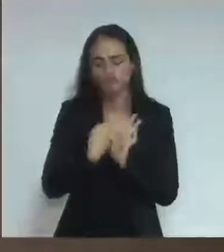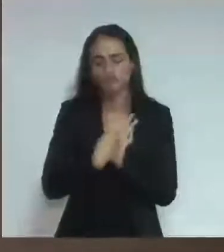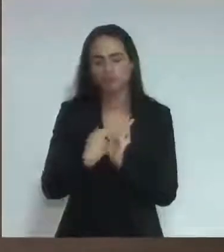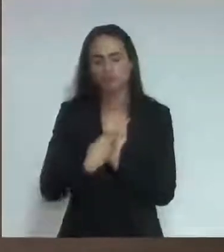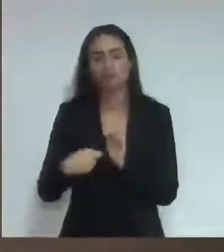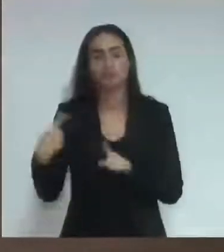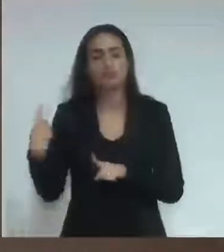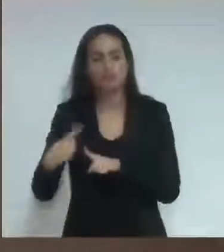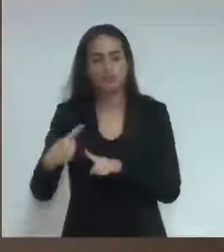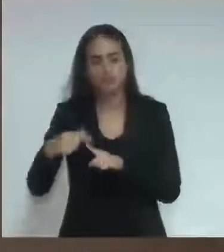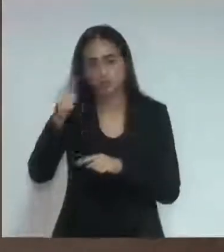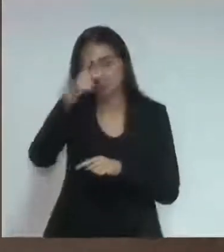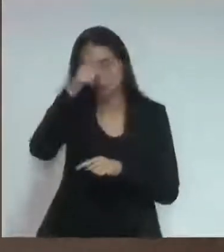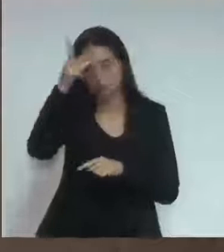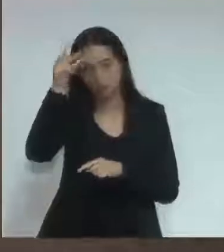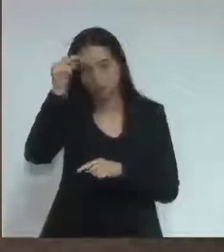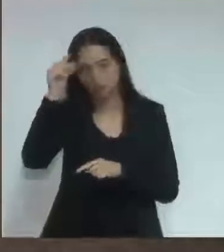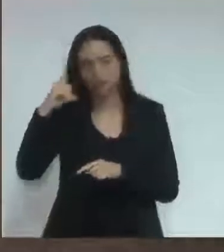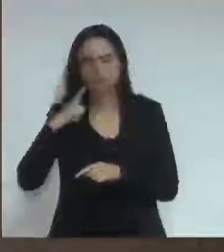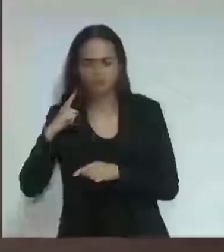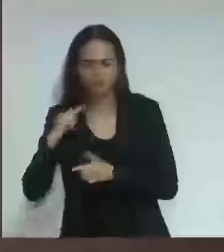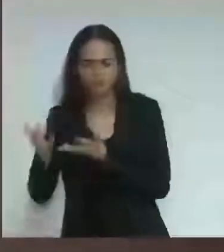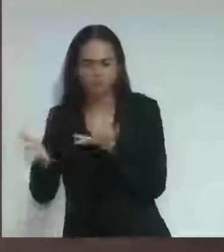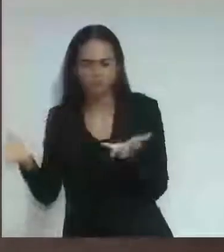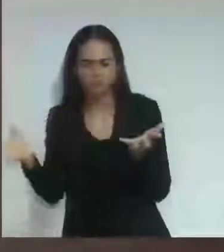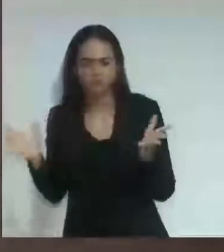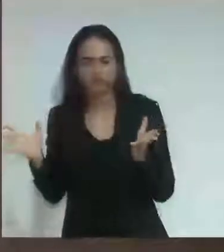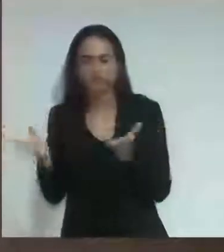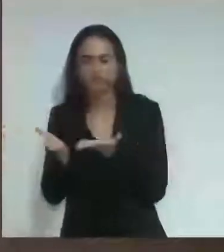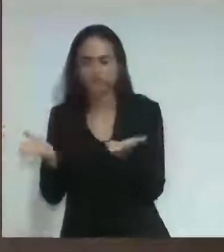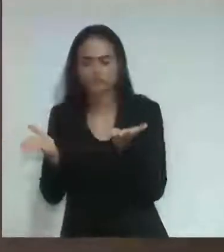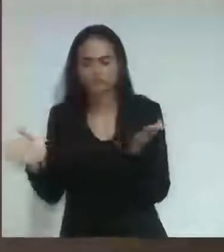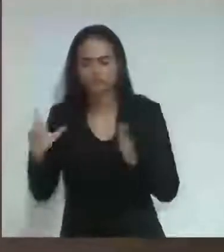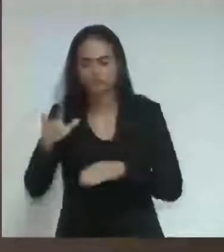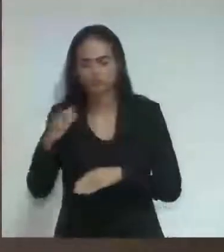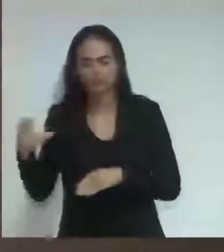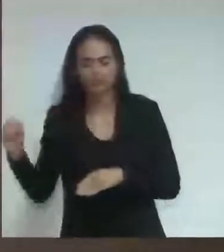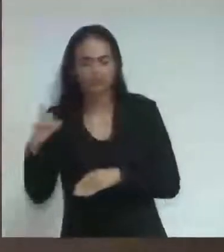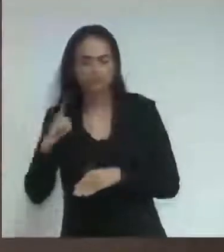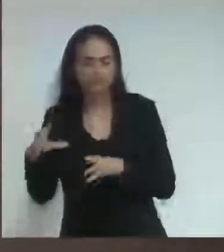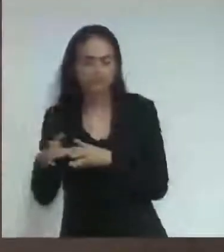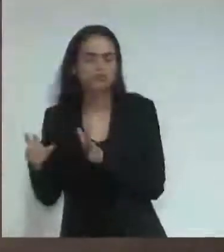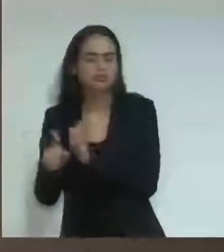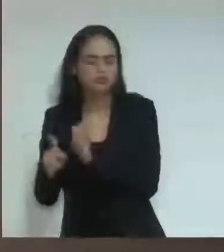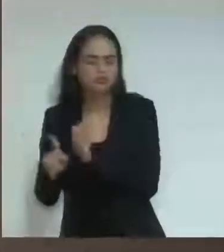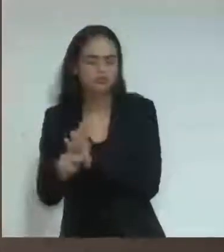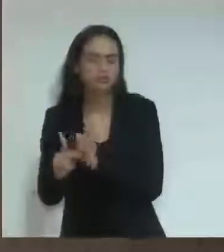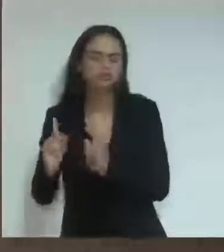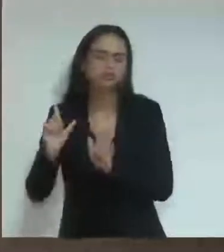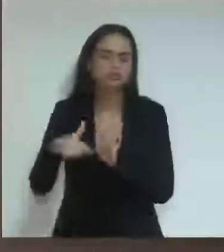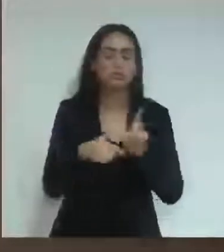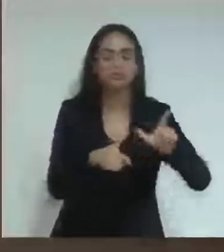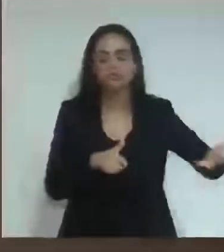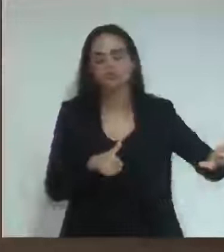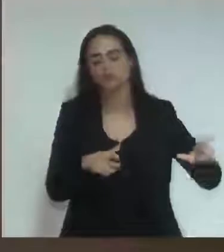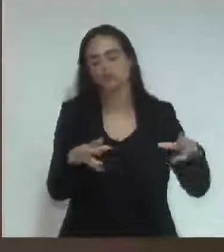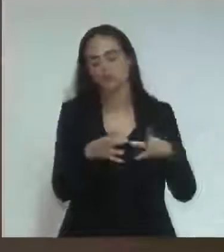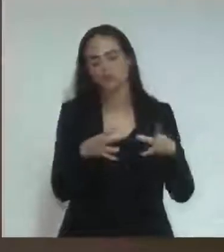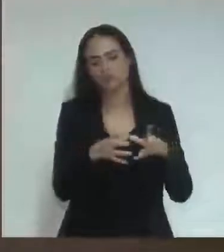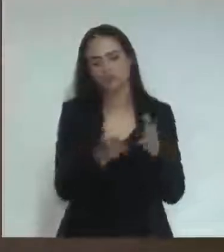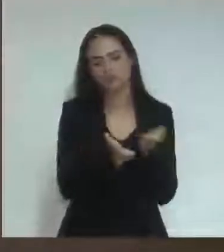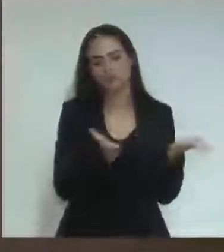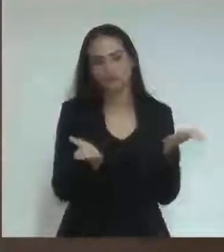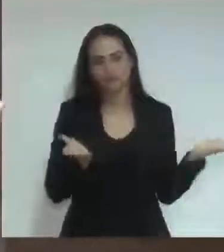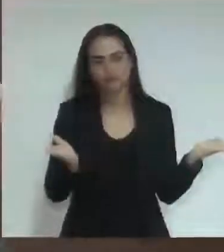sua própria, por que criar uma outra? Foi o único ano que isso foi feito e foi imposto. E volto a dizer, depois entendi por quê.